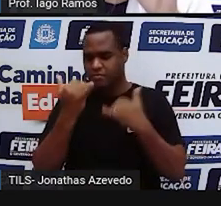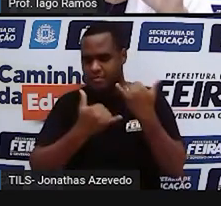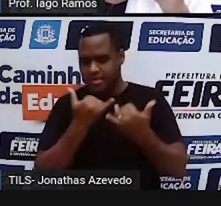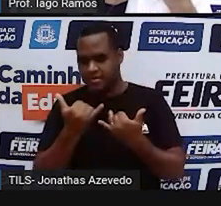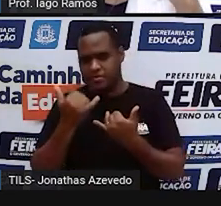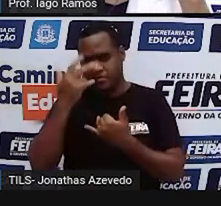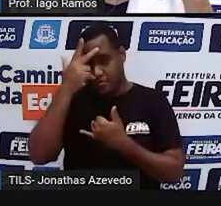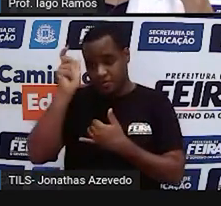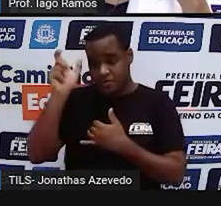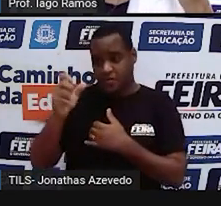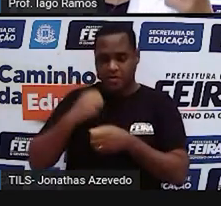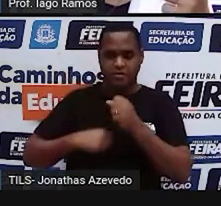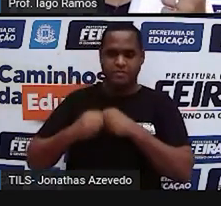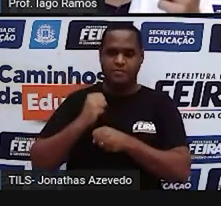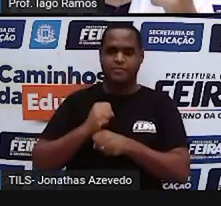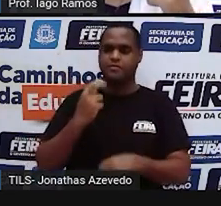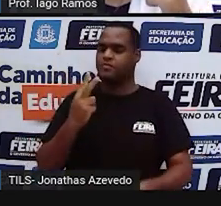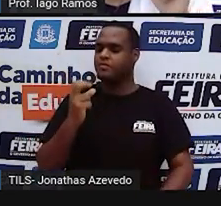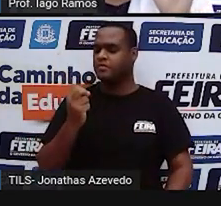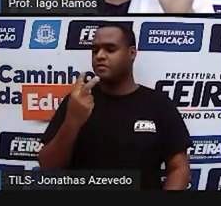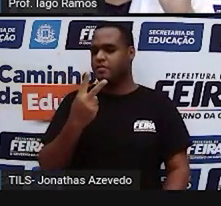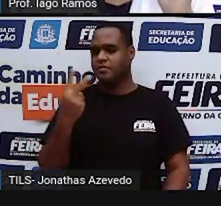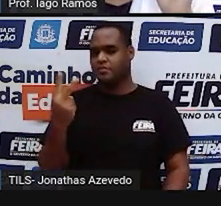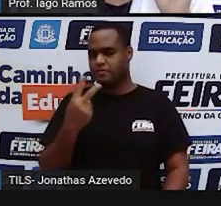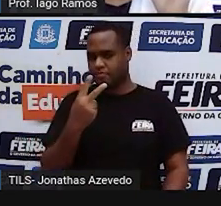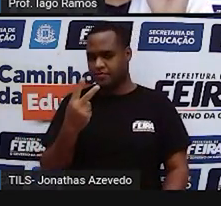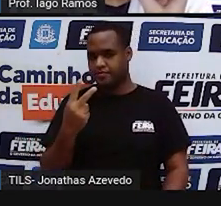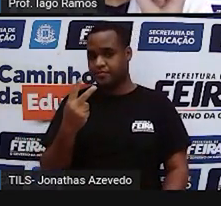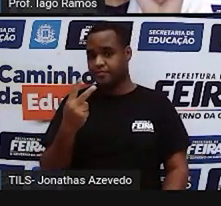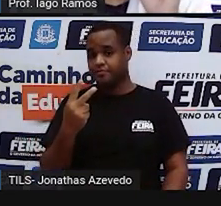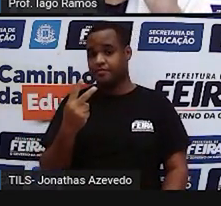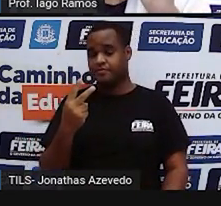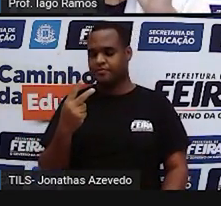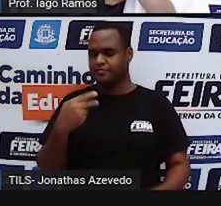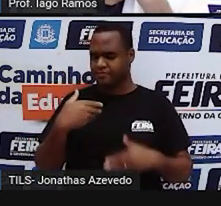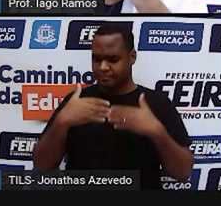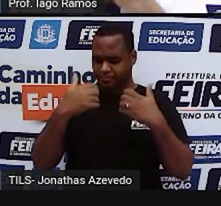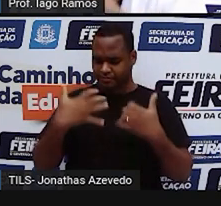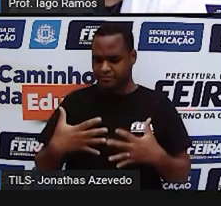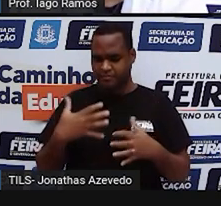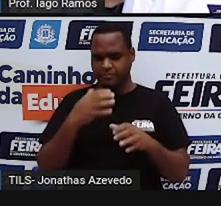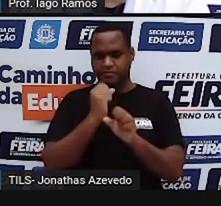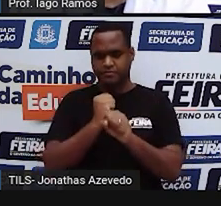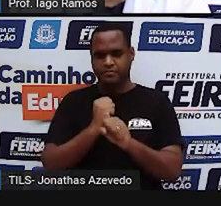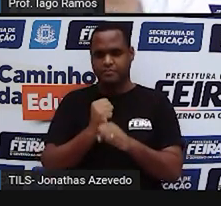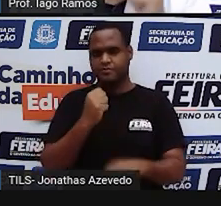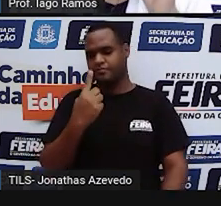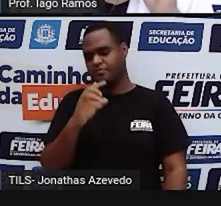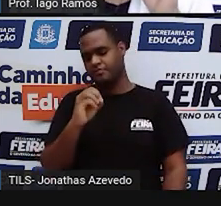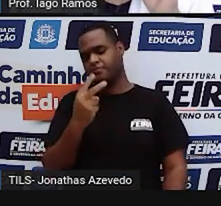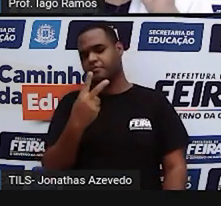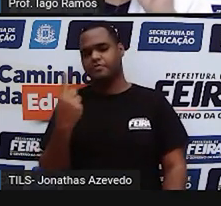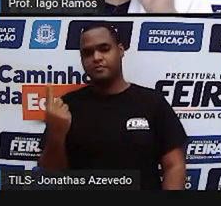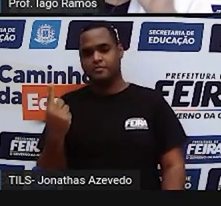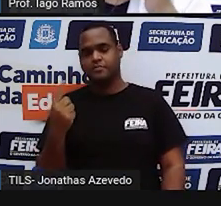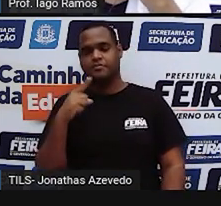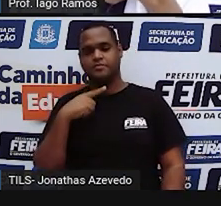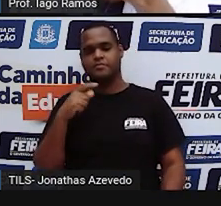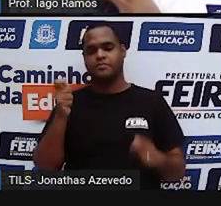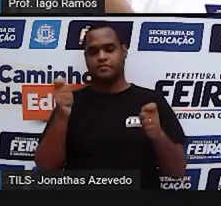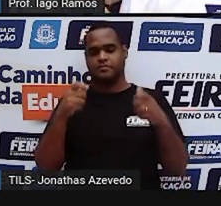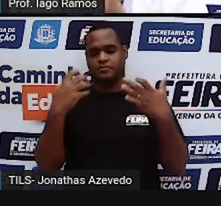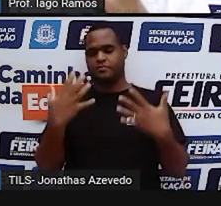truque com uma pessoa no ano de 2022 naquele passo de somar 1021 você vai mandar